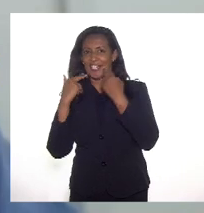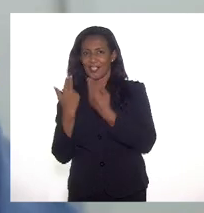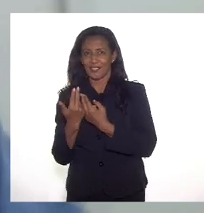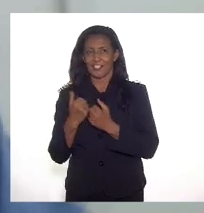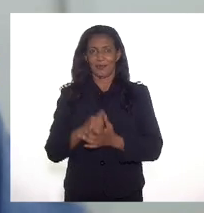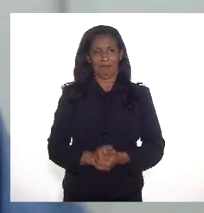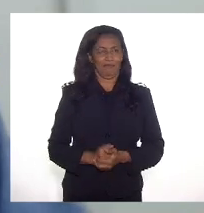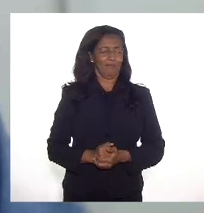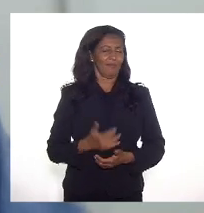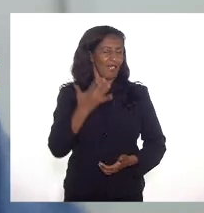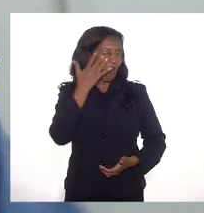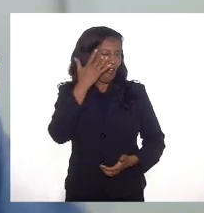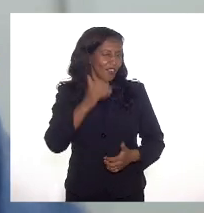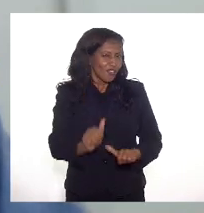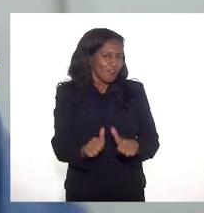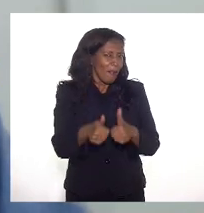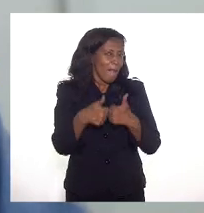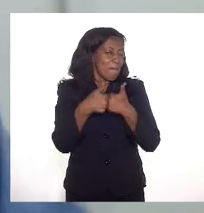fica melhor ainda